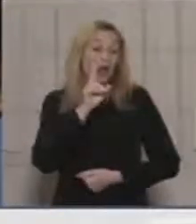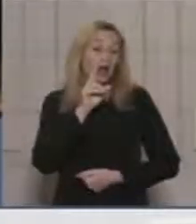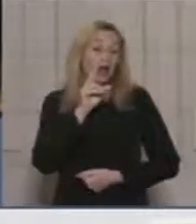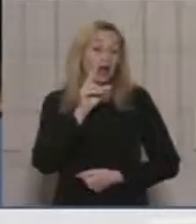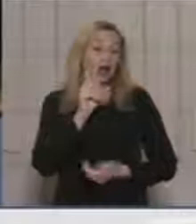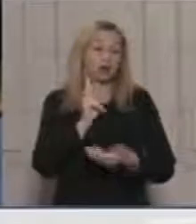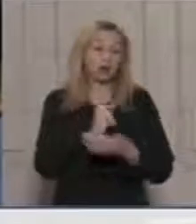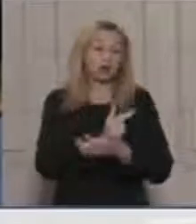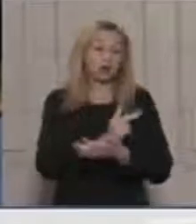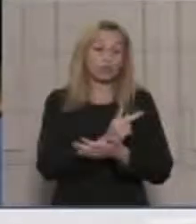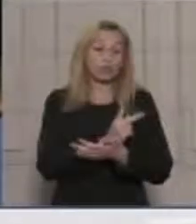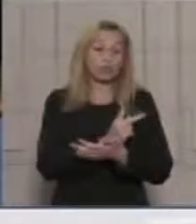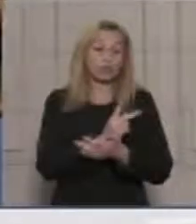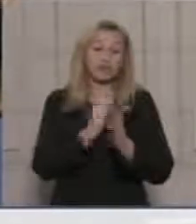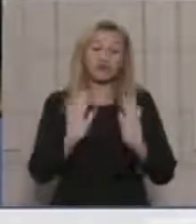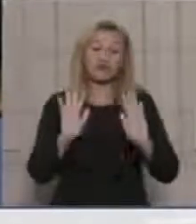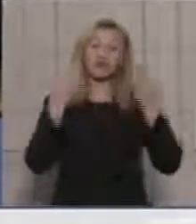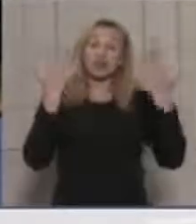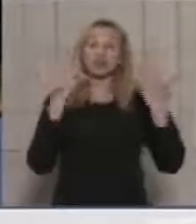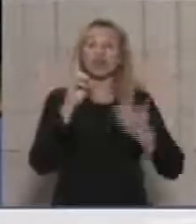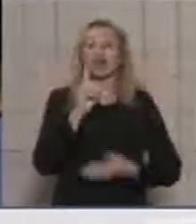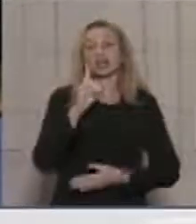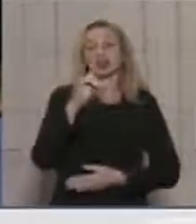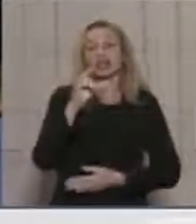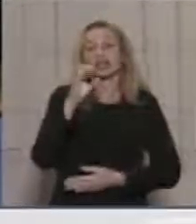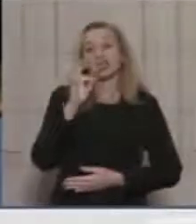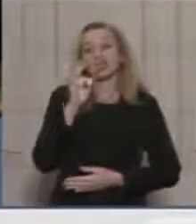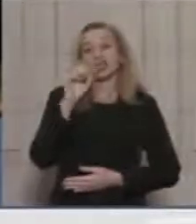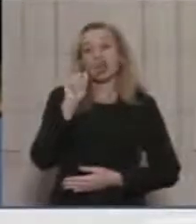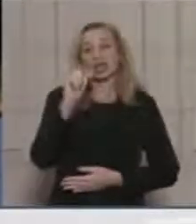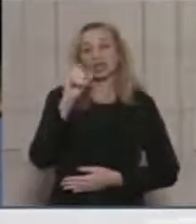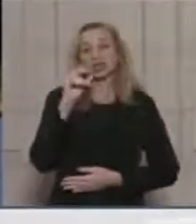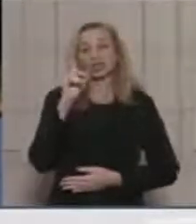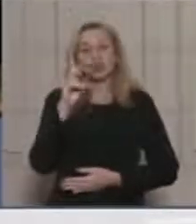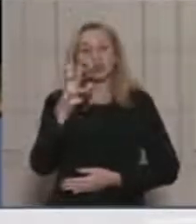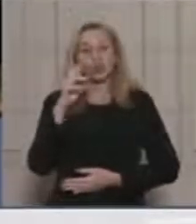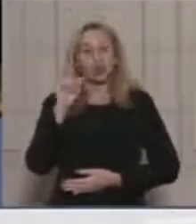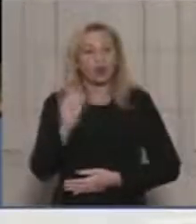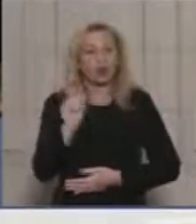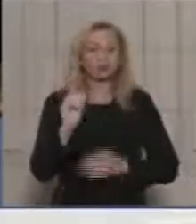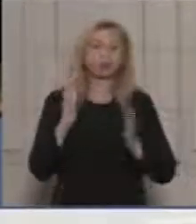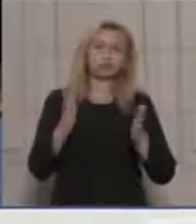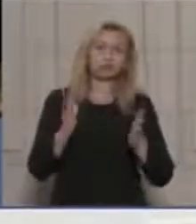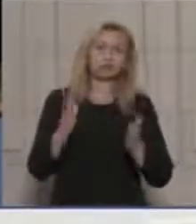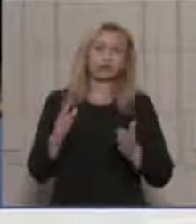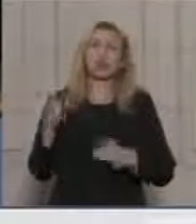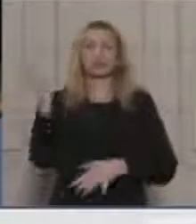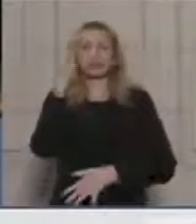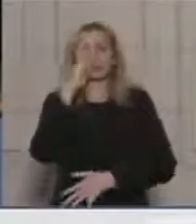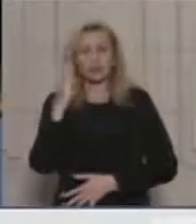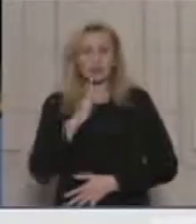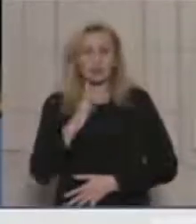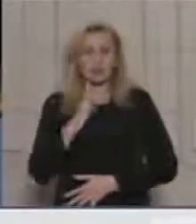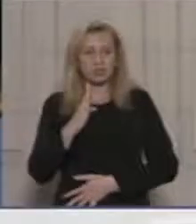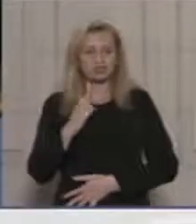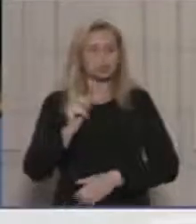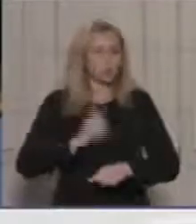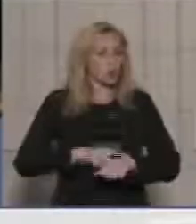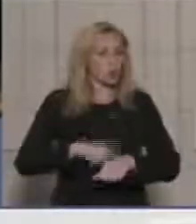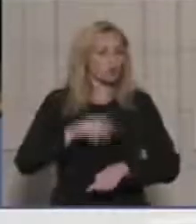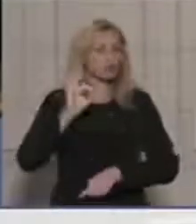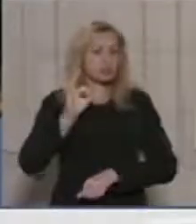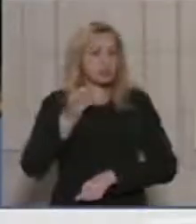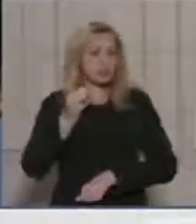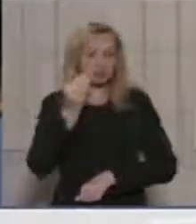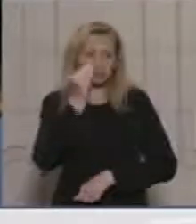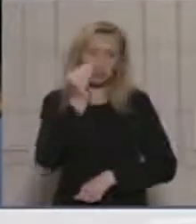à ditadura, quando a sociedade brasileira, à época devida,